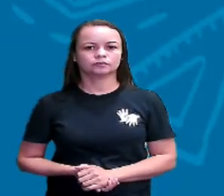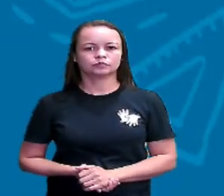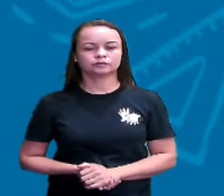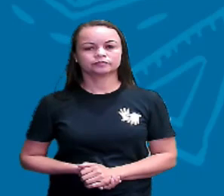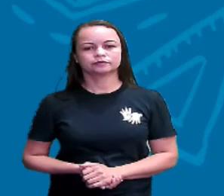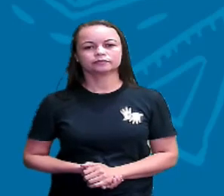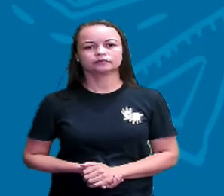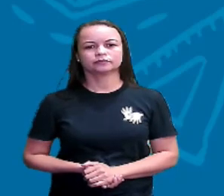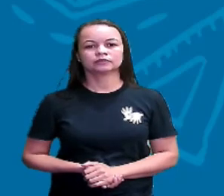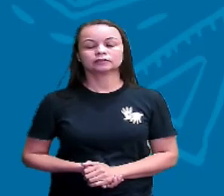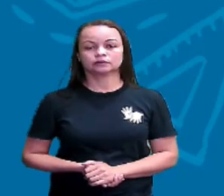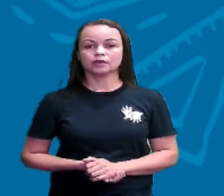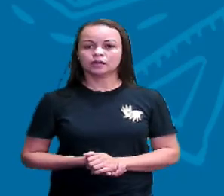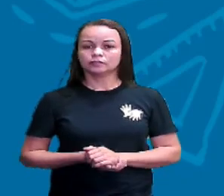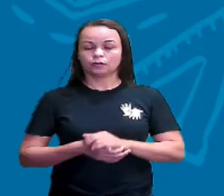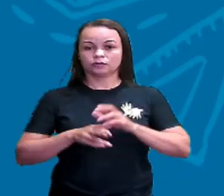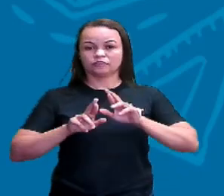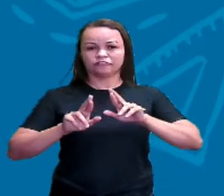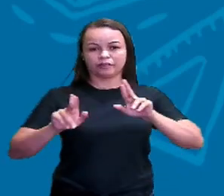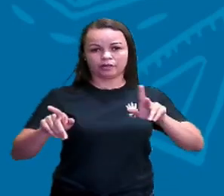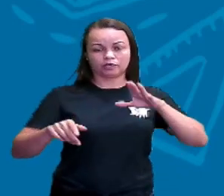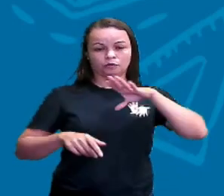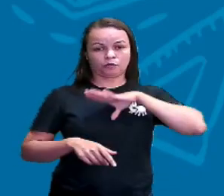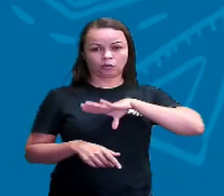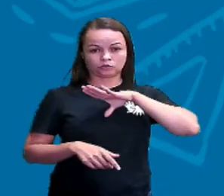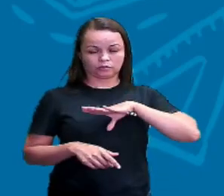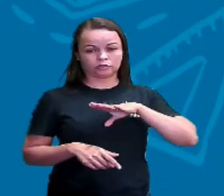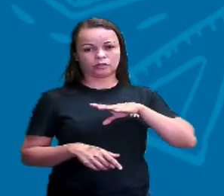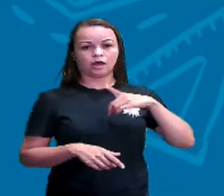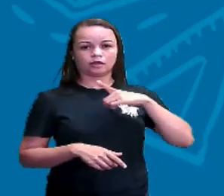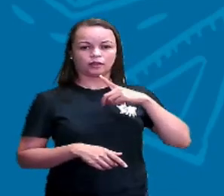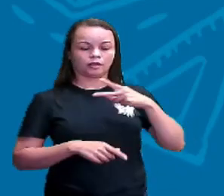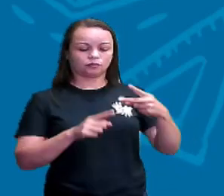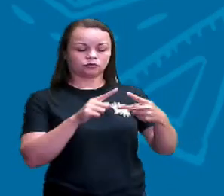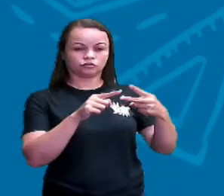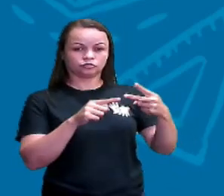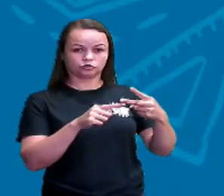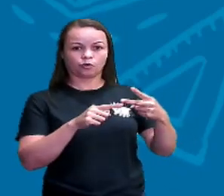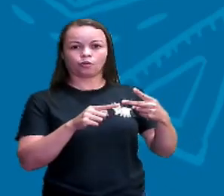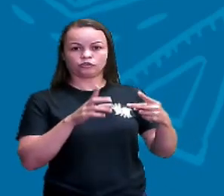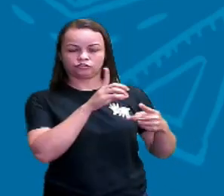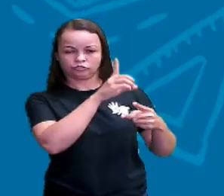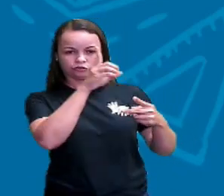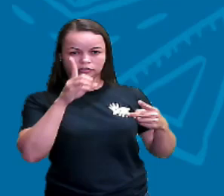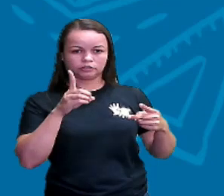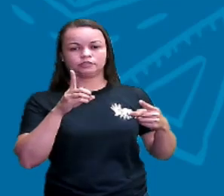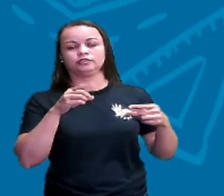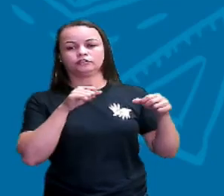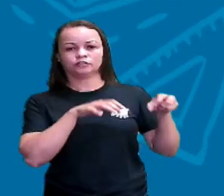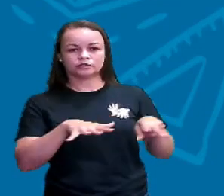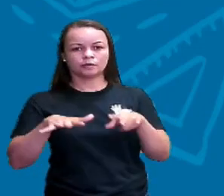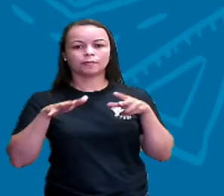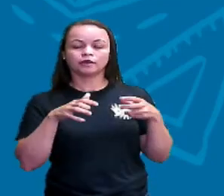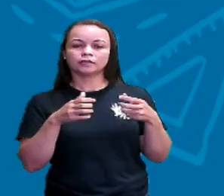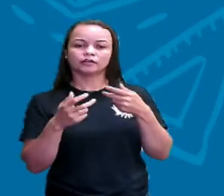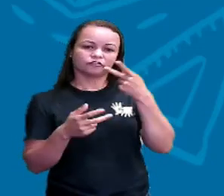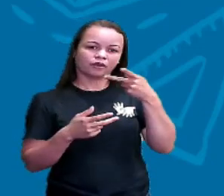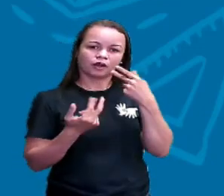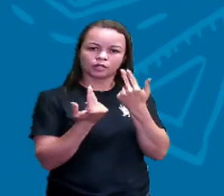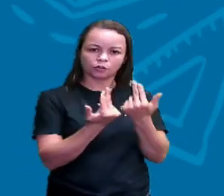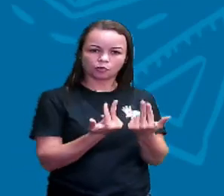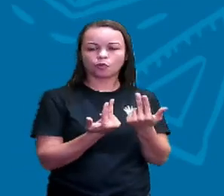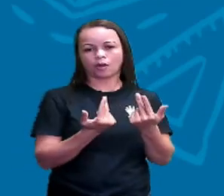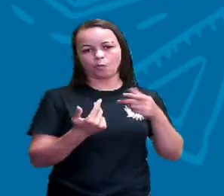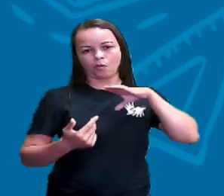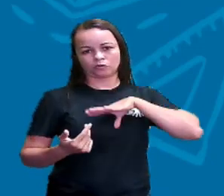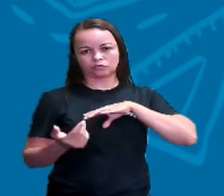Eles são um pouco diferentes do português. Nós temos 2 dias da semana que nós pronunciamos da mesma forma, que